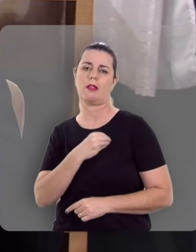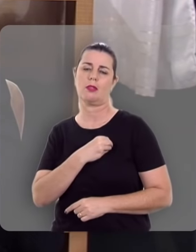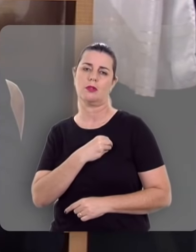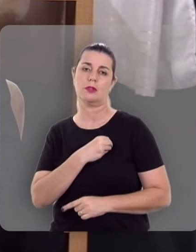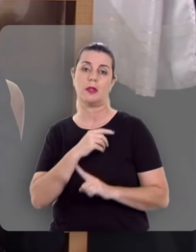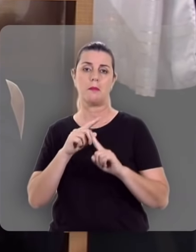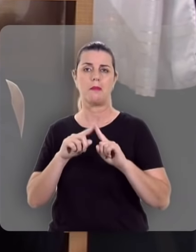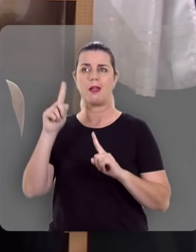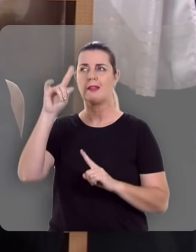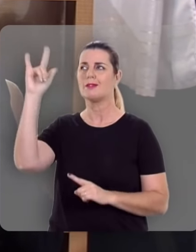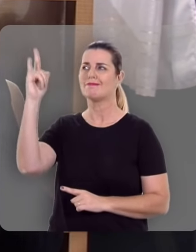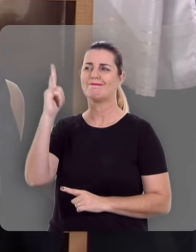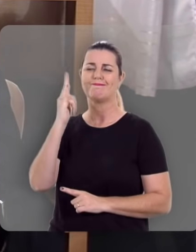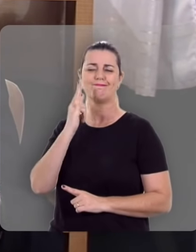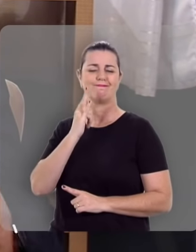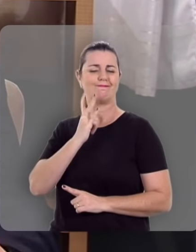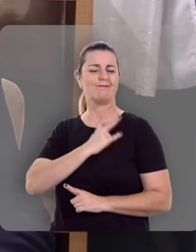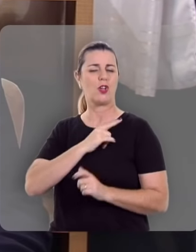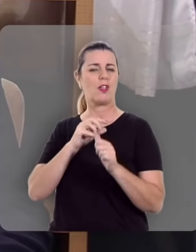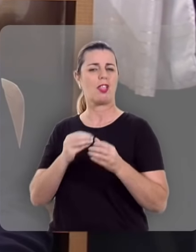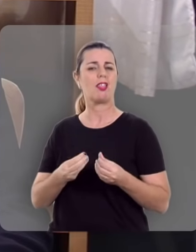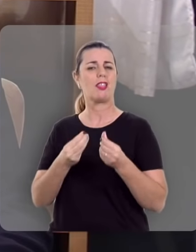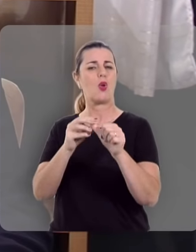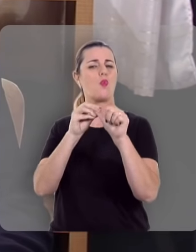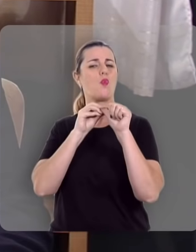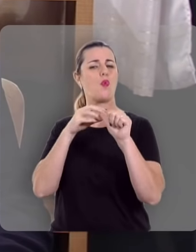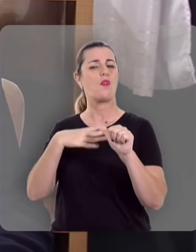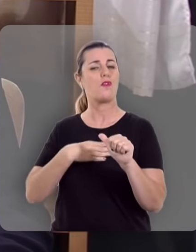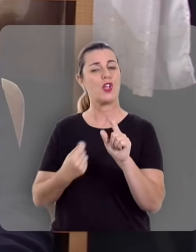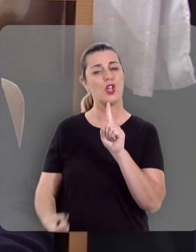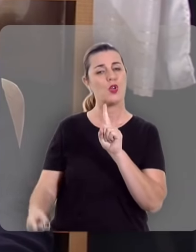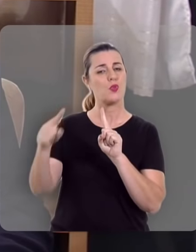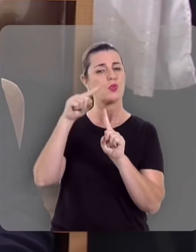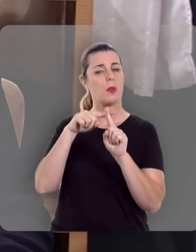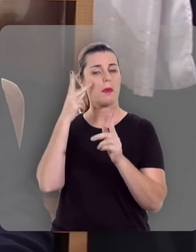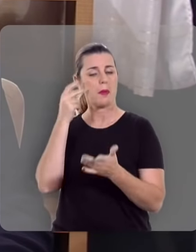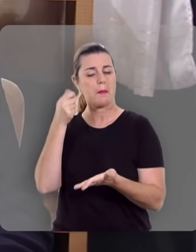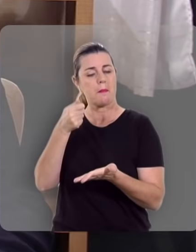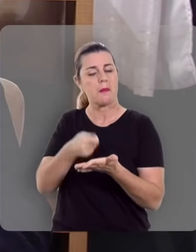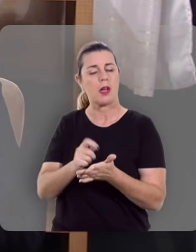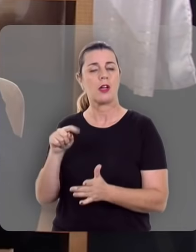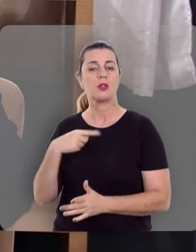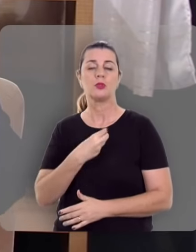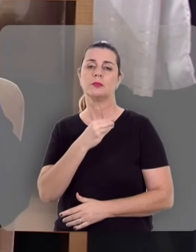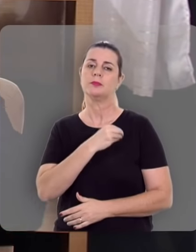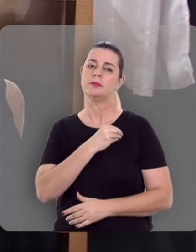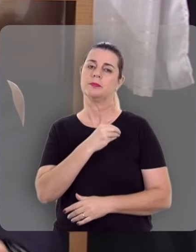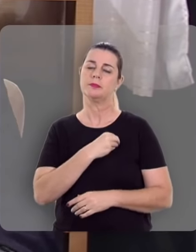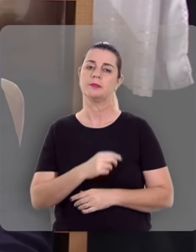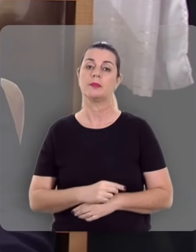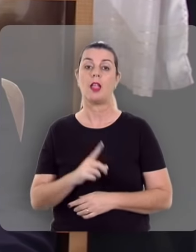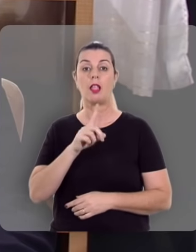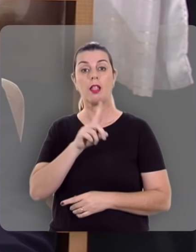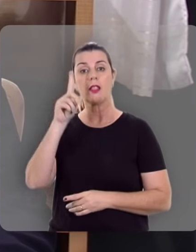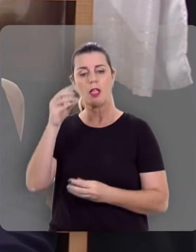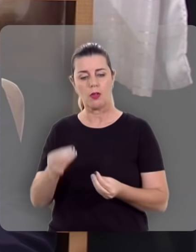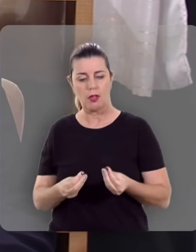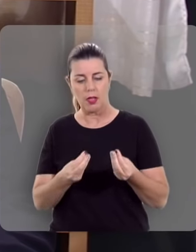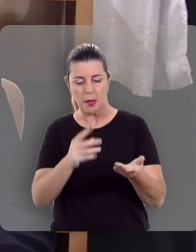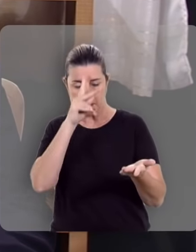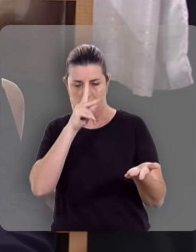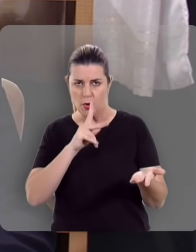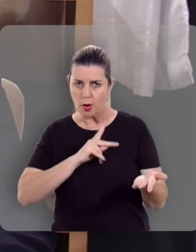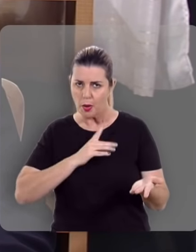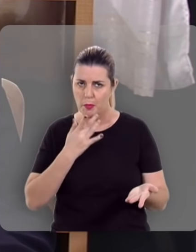nos amou e deu seu Filho na cruz para pagar os nossos pecados. Se Deus nos entregasse a nossa própria